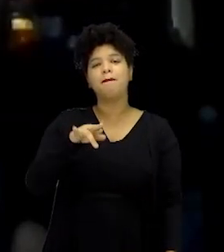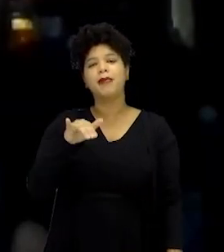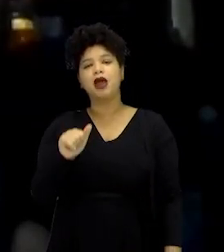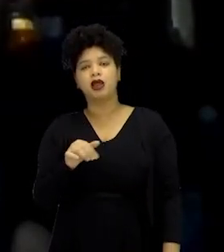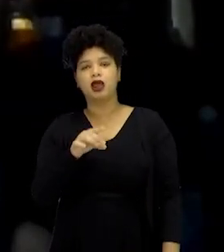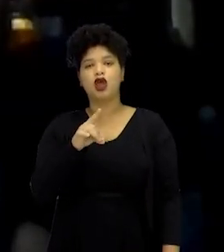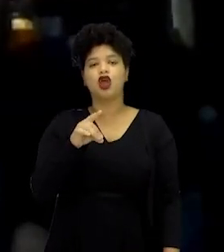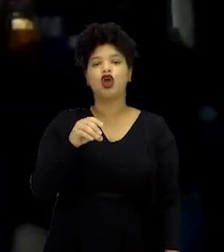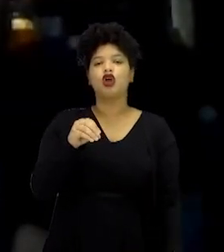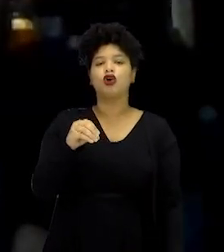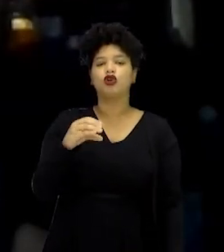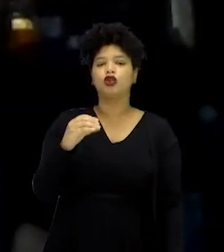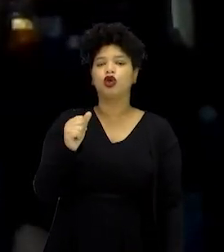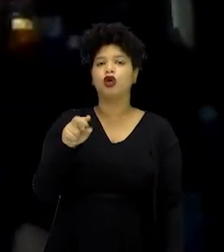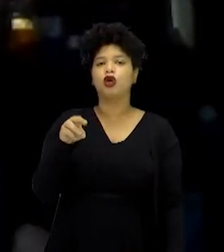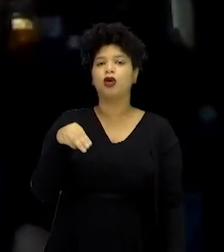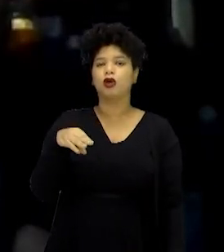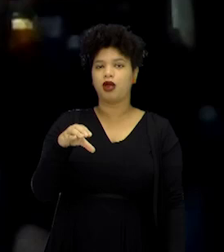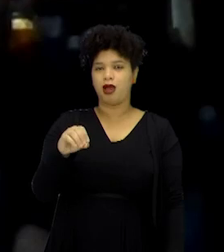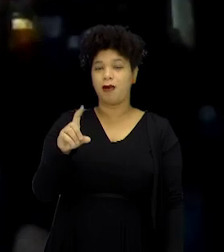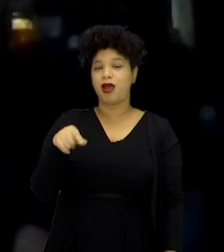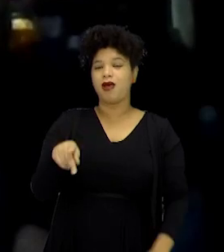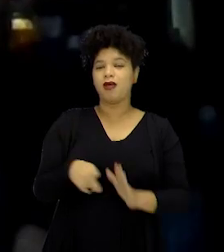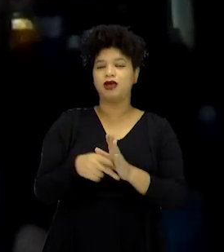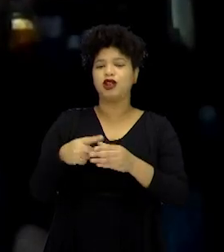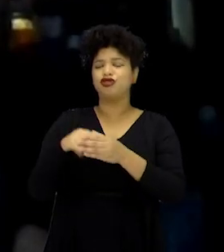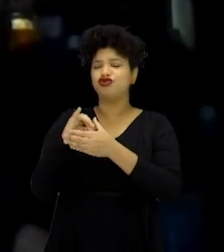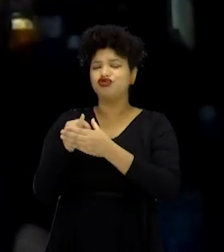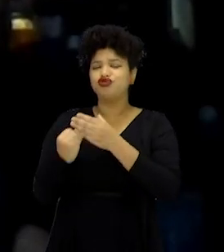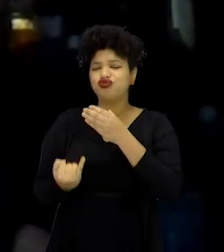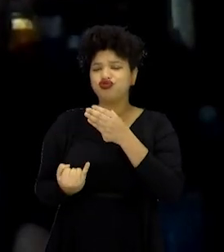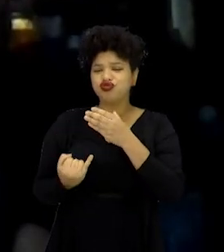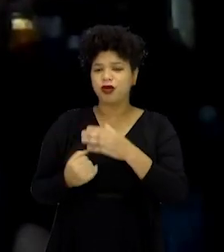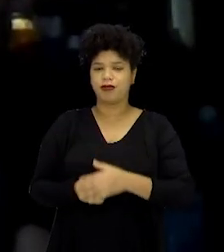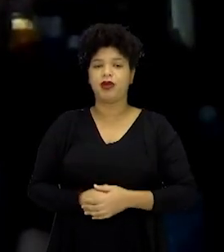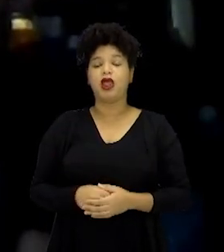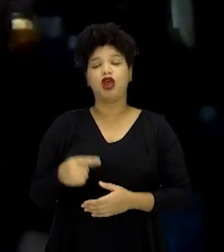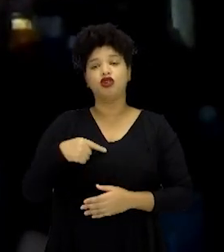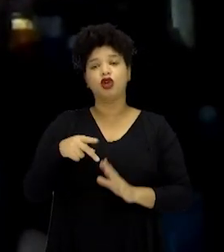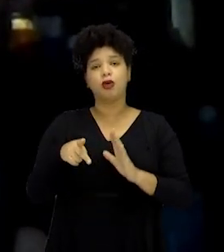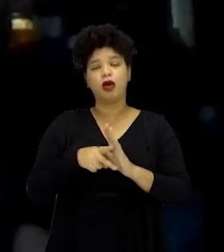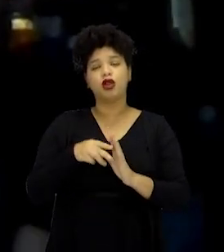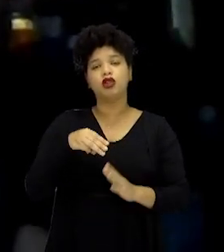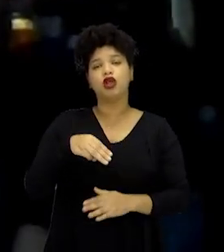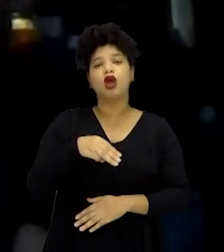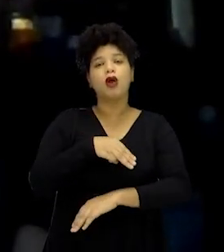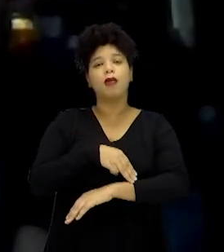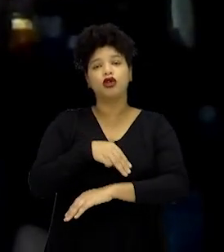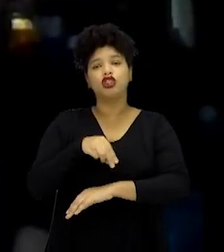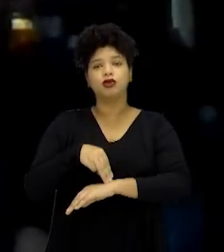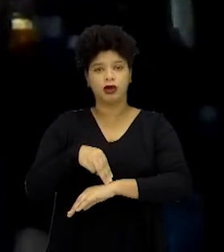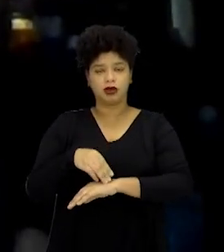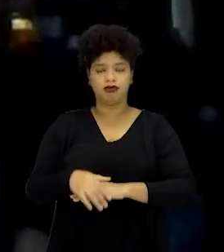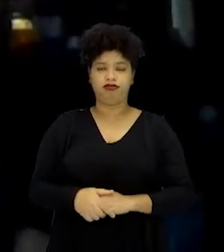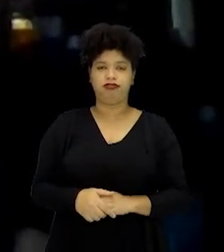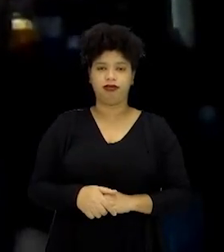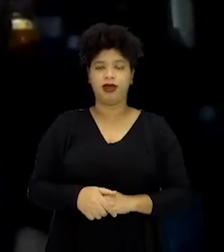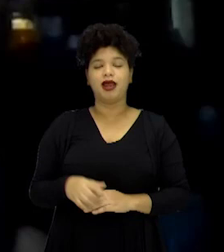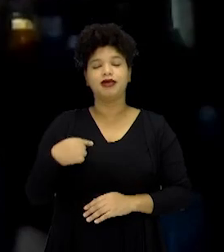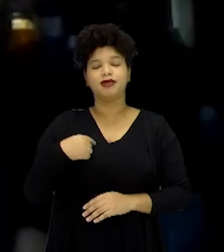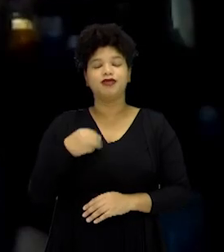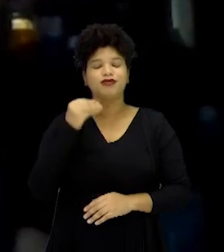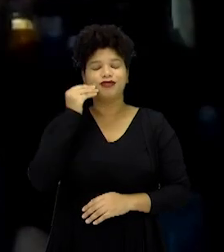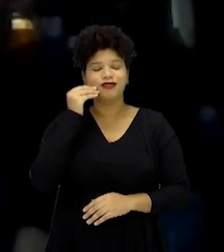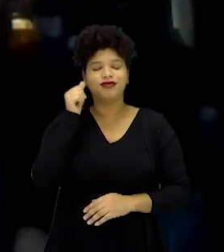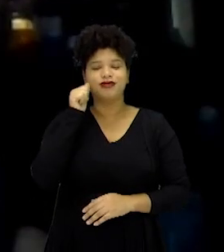interior de São Paulo, em Serra Negra. Não sei se vocês conhecem. Eu sou da Diretoria de Ensino de Mojimirim. Estou muito feliz de estar participando dessa aula. Queria mandar um beijo para a